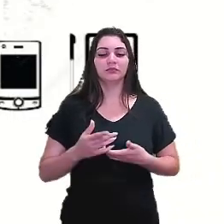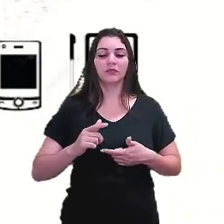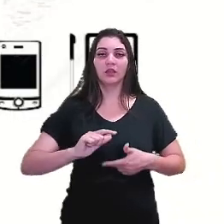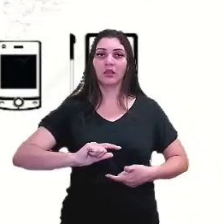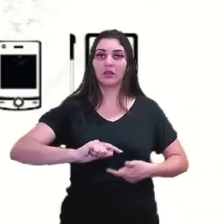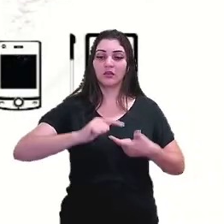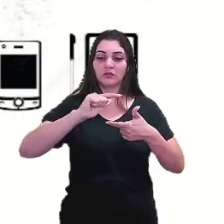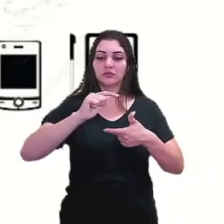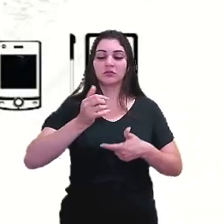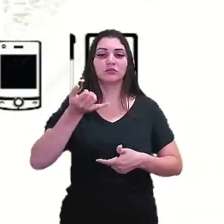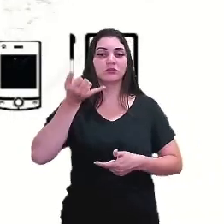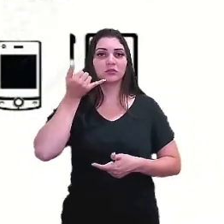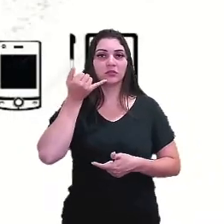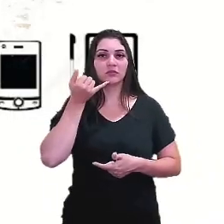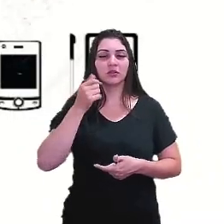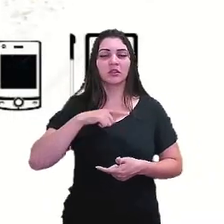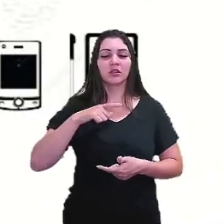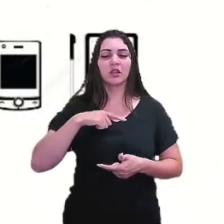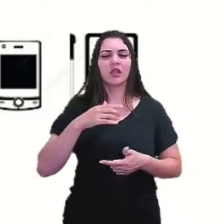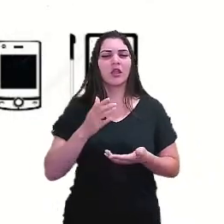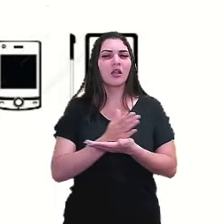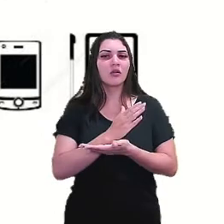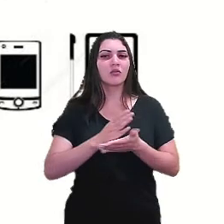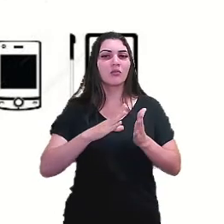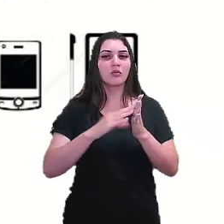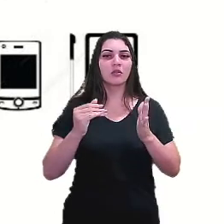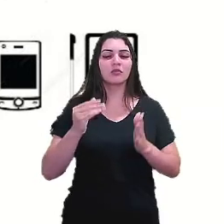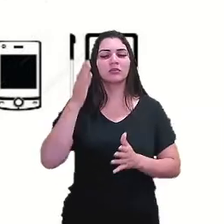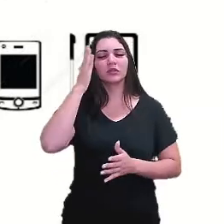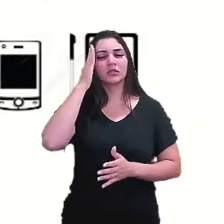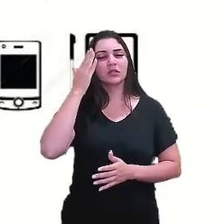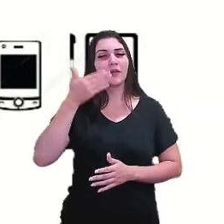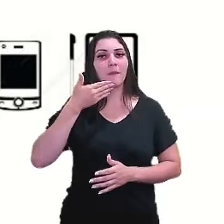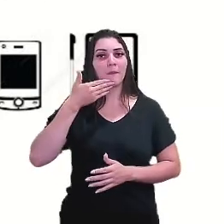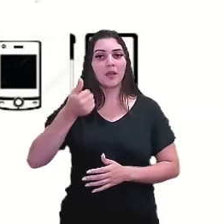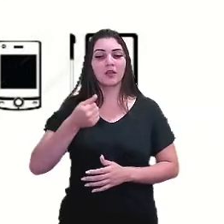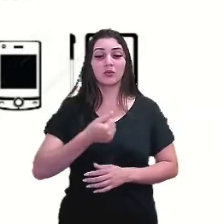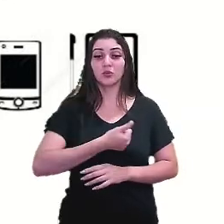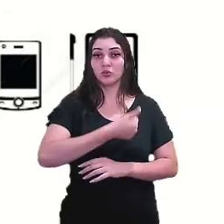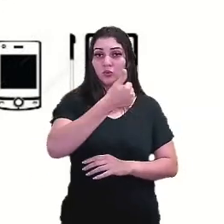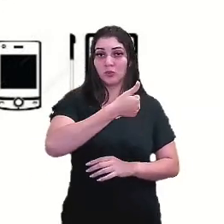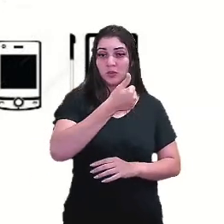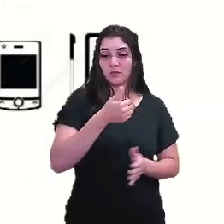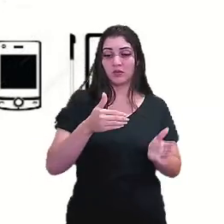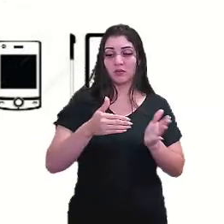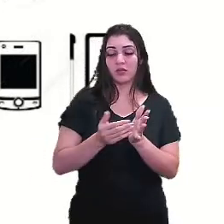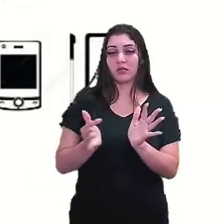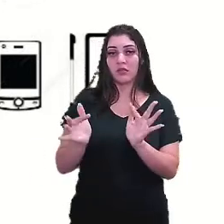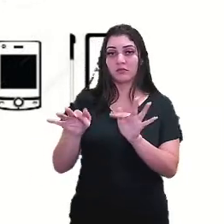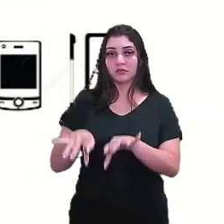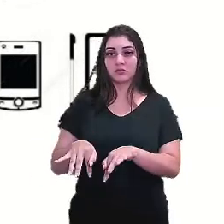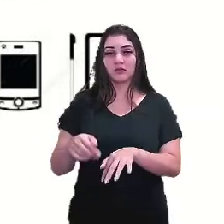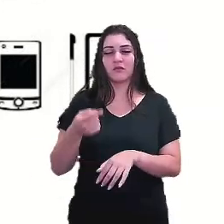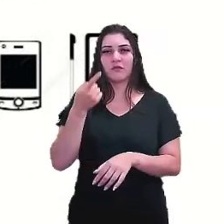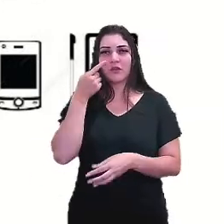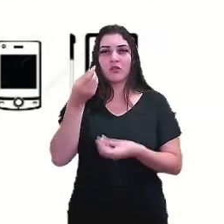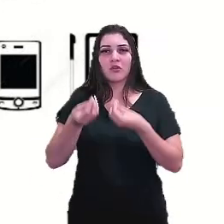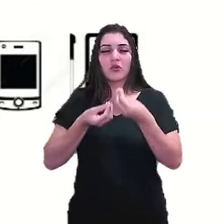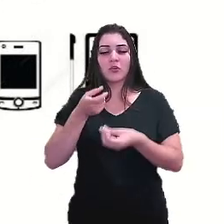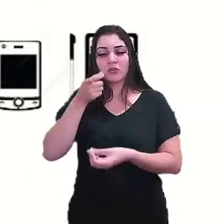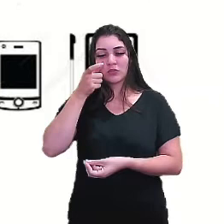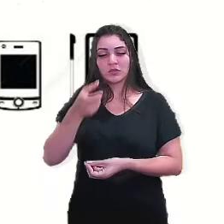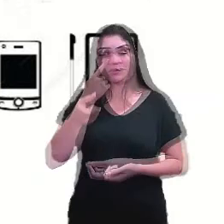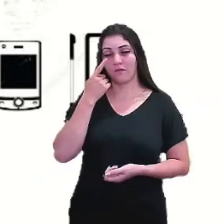Evolução do telefone. Aqui eu botei os modelos para a gente compreender melhor, do primeiro ao último. Vejam como é interessante